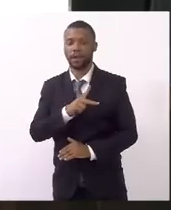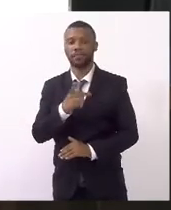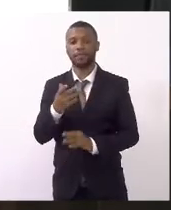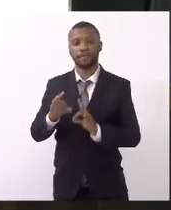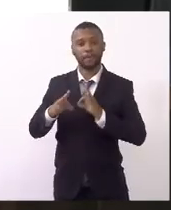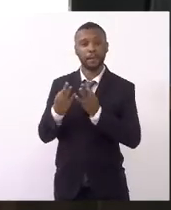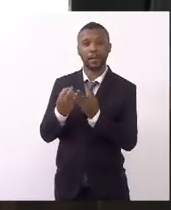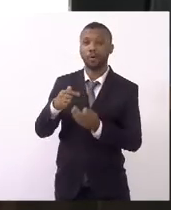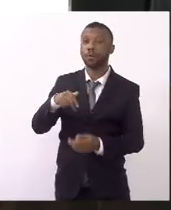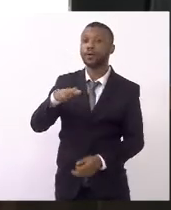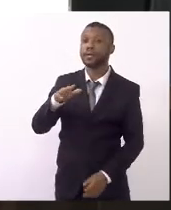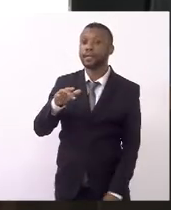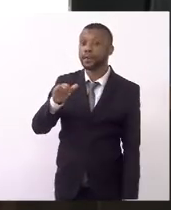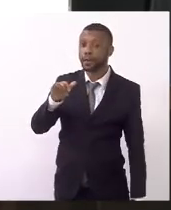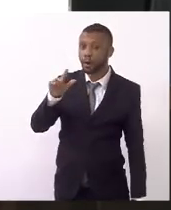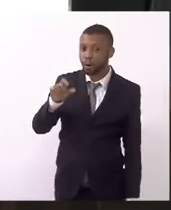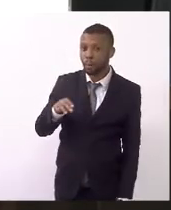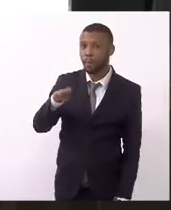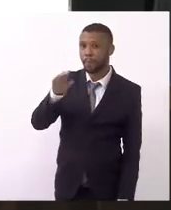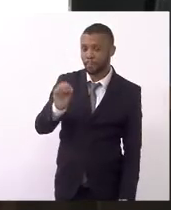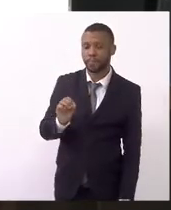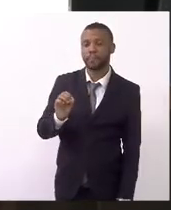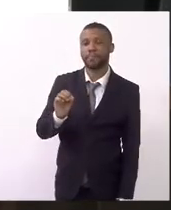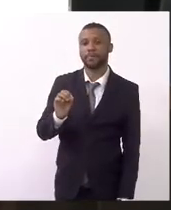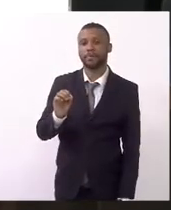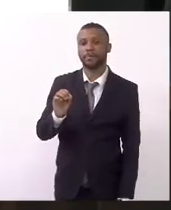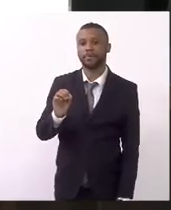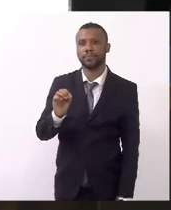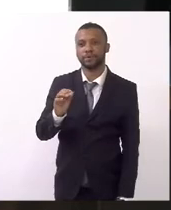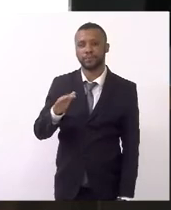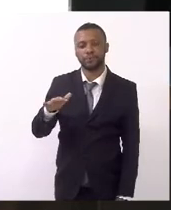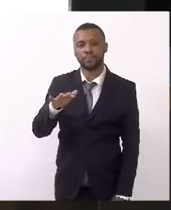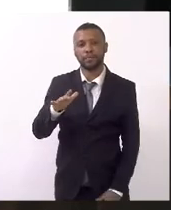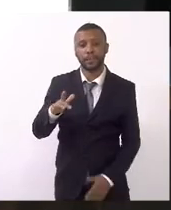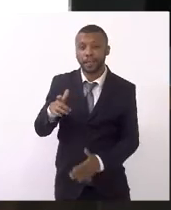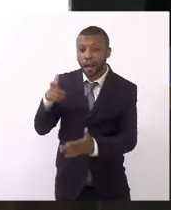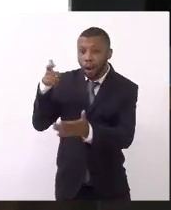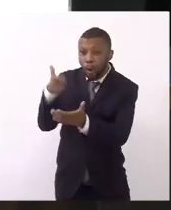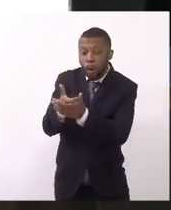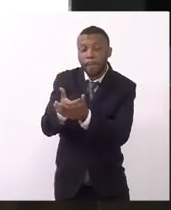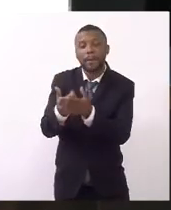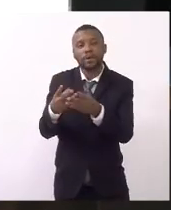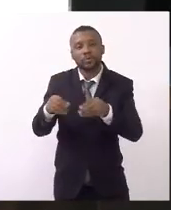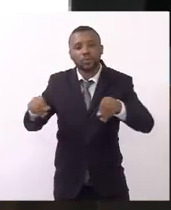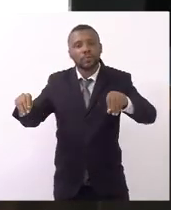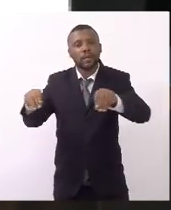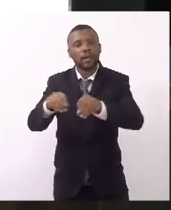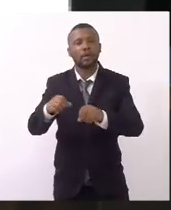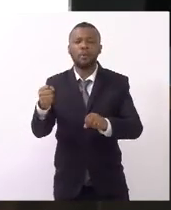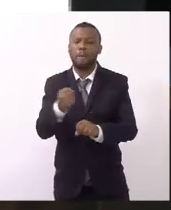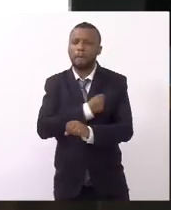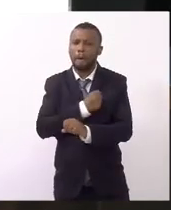de bombala a compra de um terreno Grande próximo